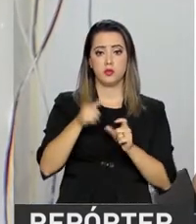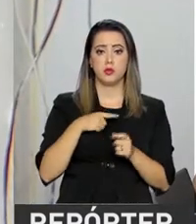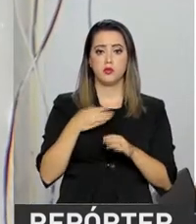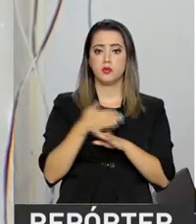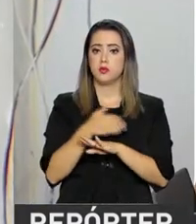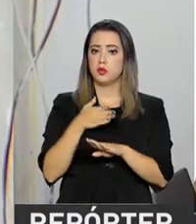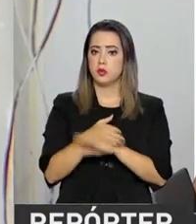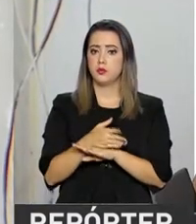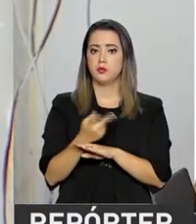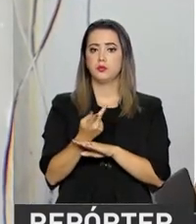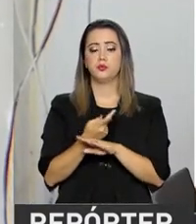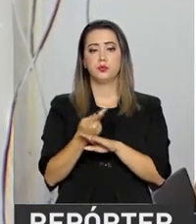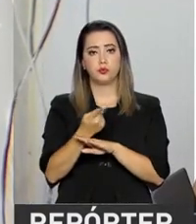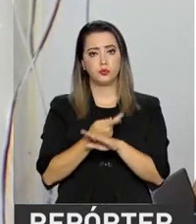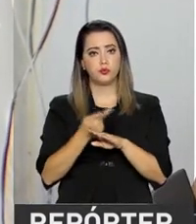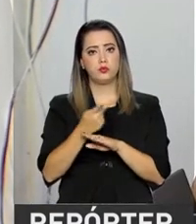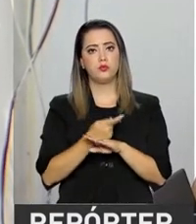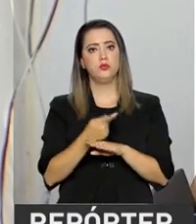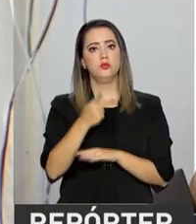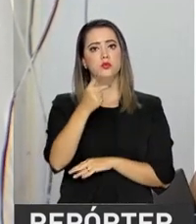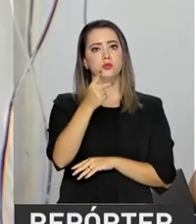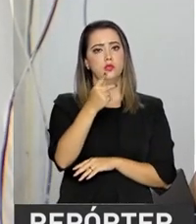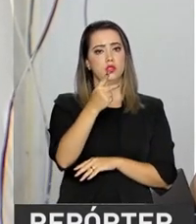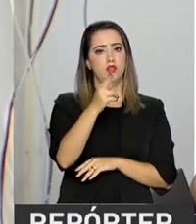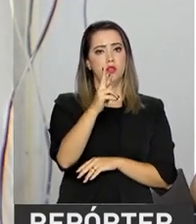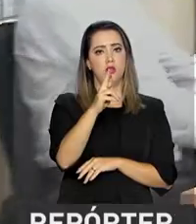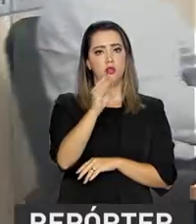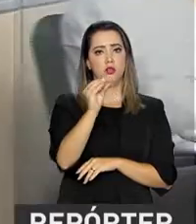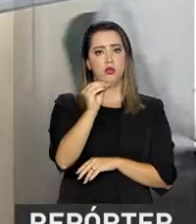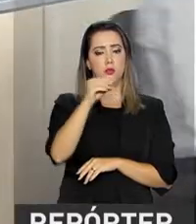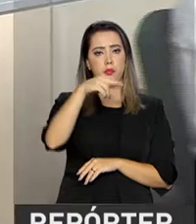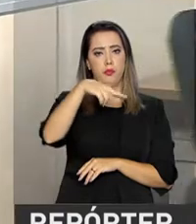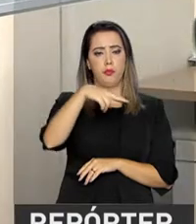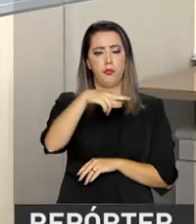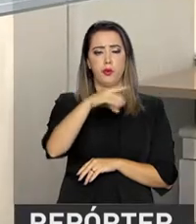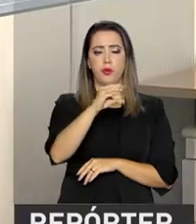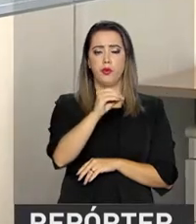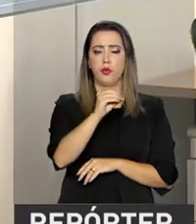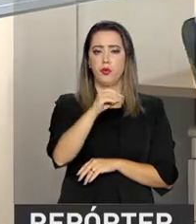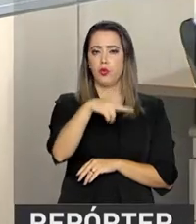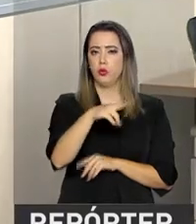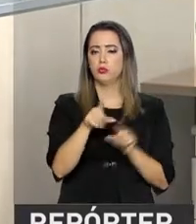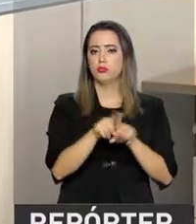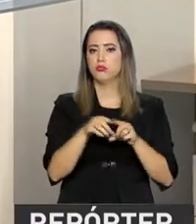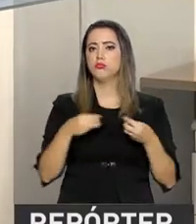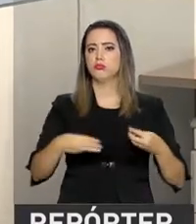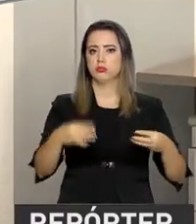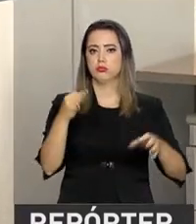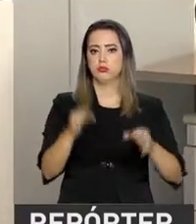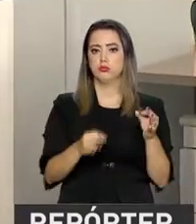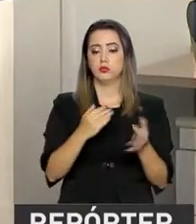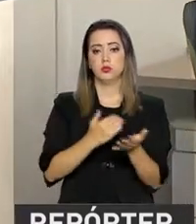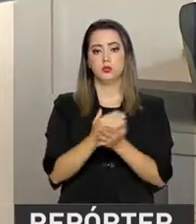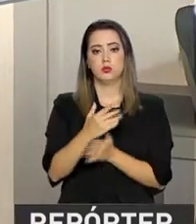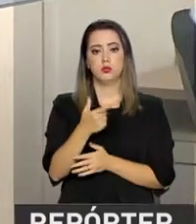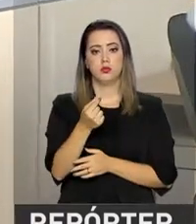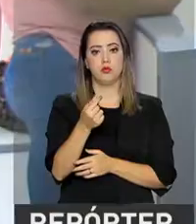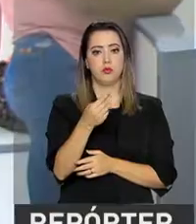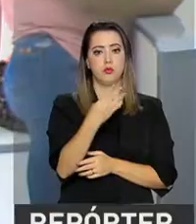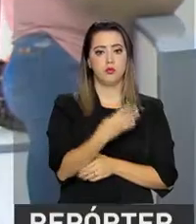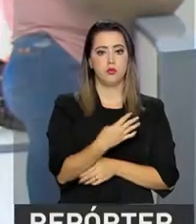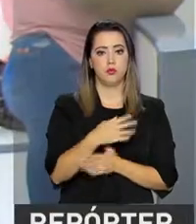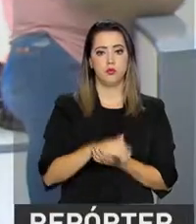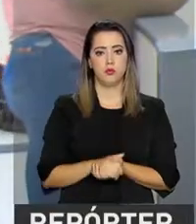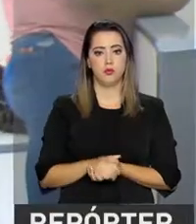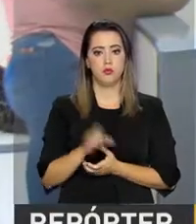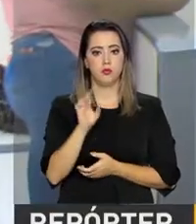procuraram o sistema nacional de informações de defesa do consumidor do ministério da justiça desde a sua criação em 2004